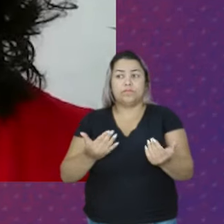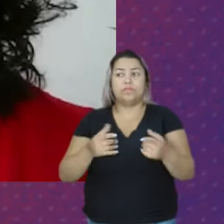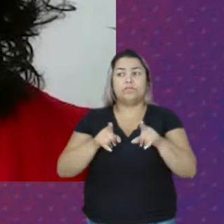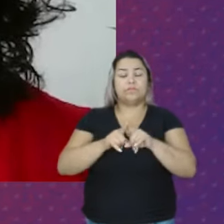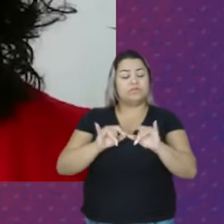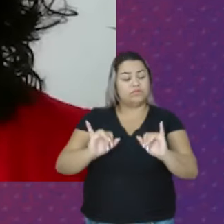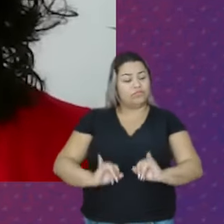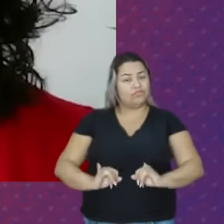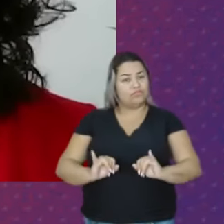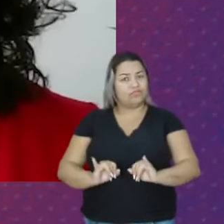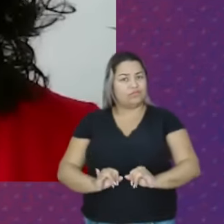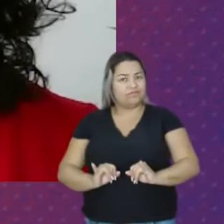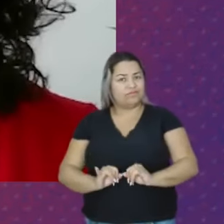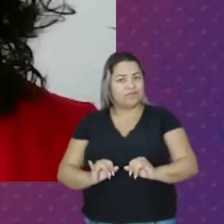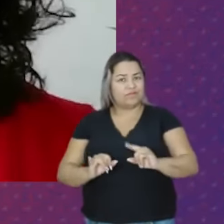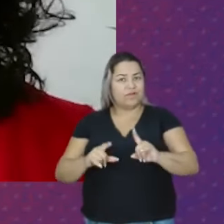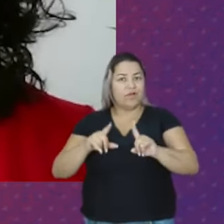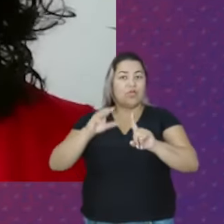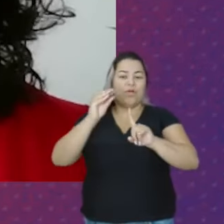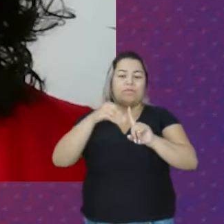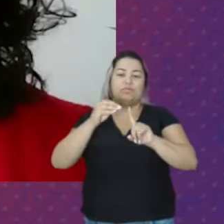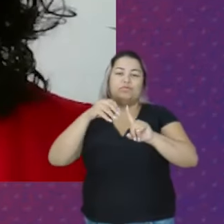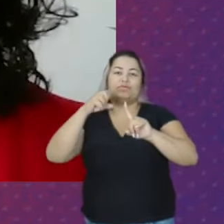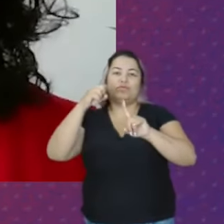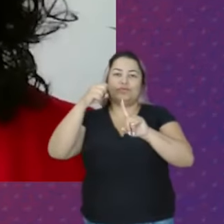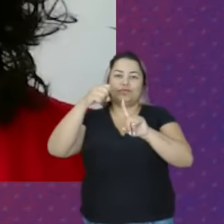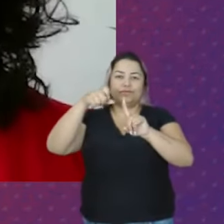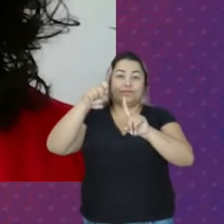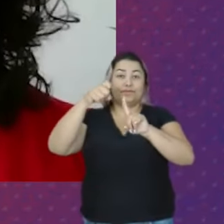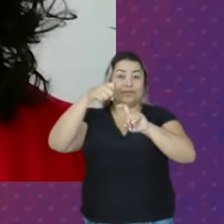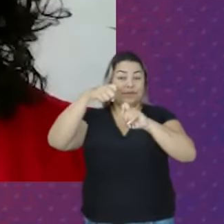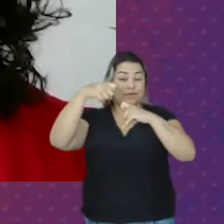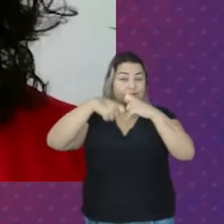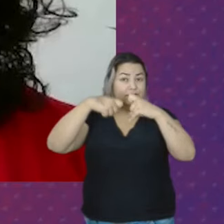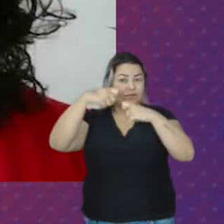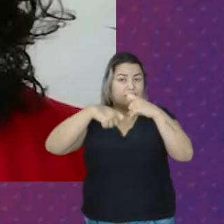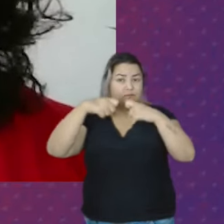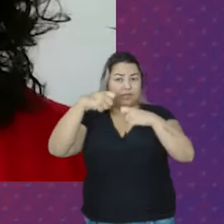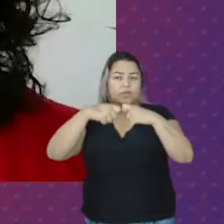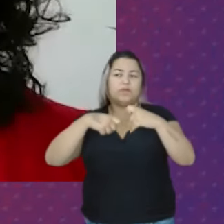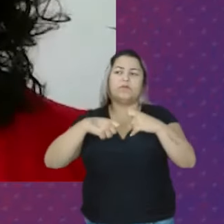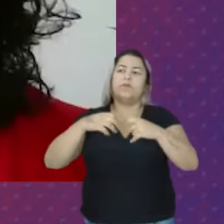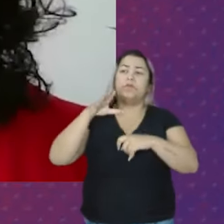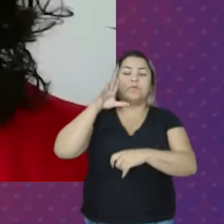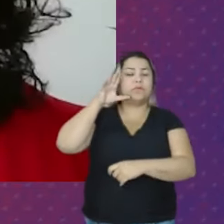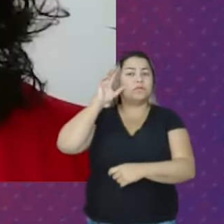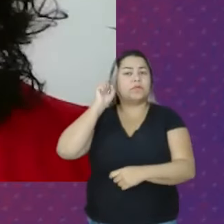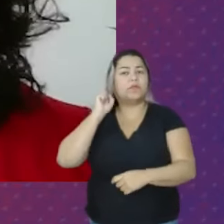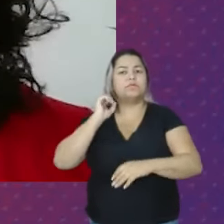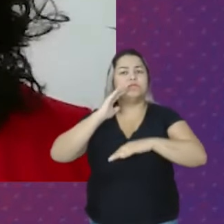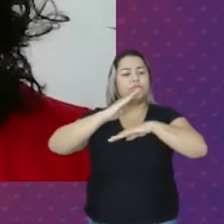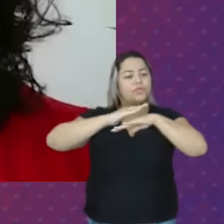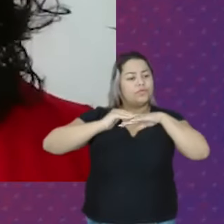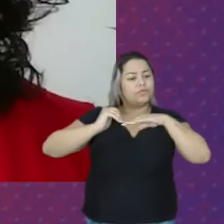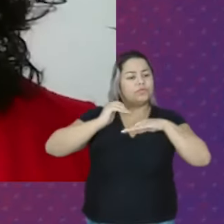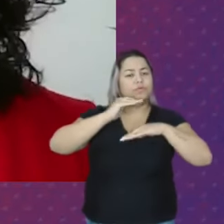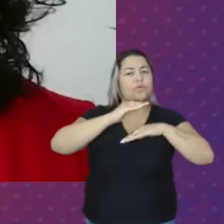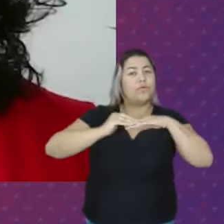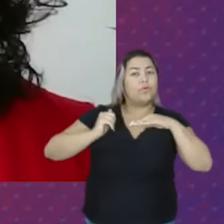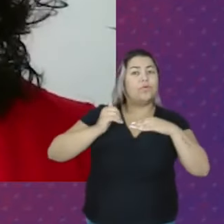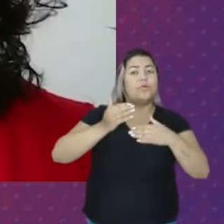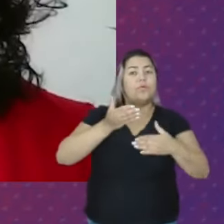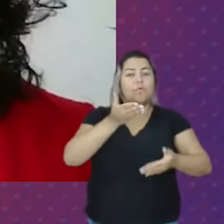sofreu uma violência sexual, ela precisa ser ouvida com muito carinho, com muito